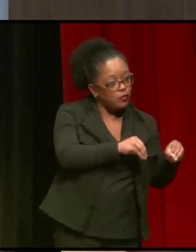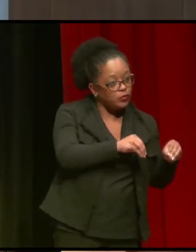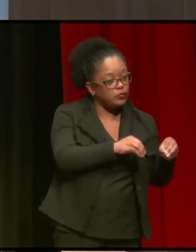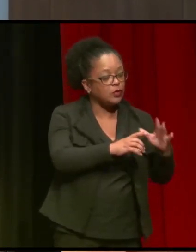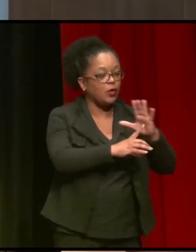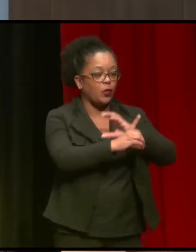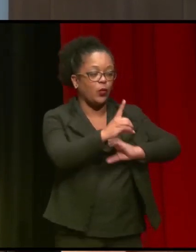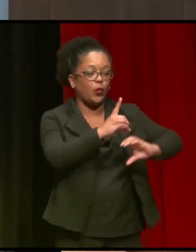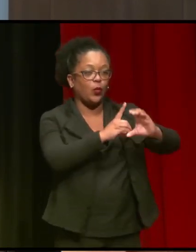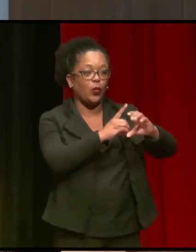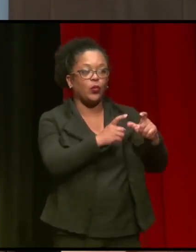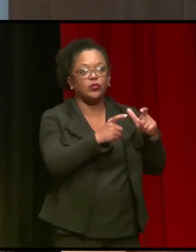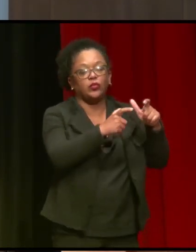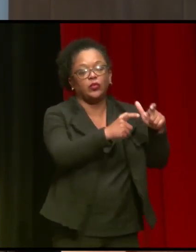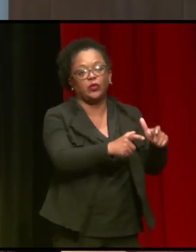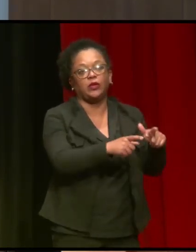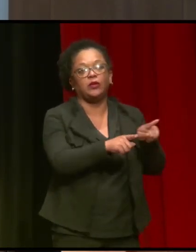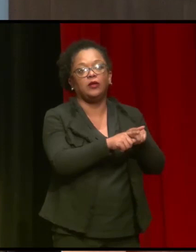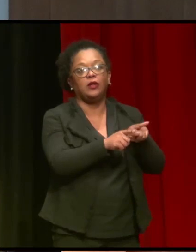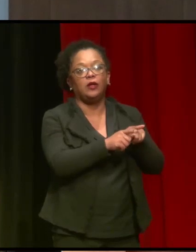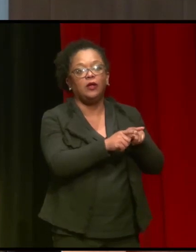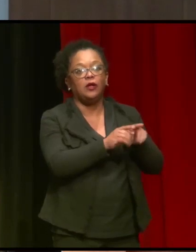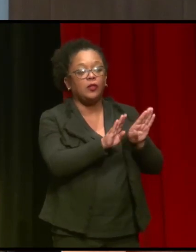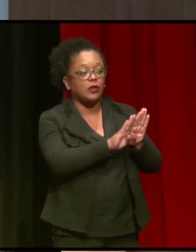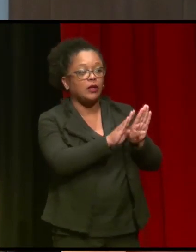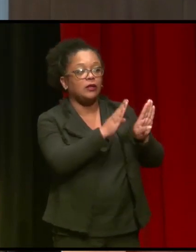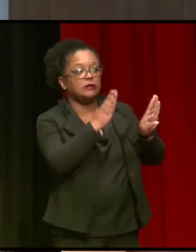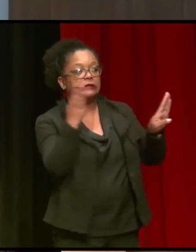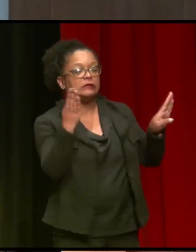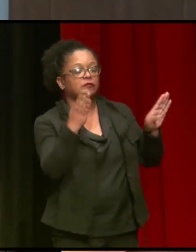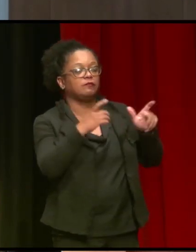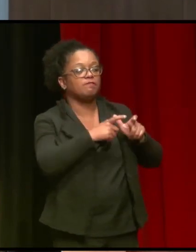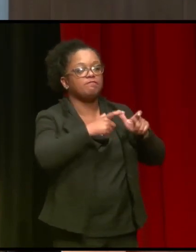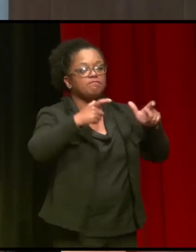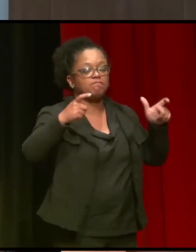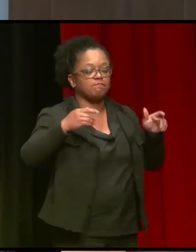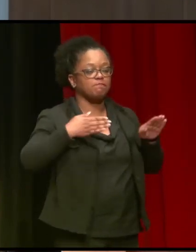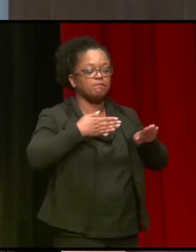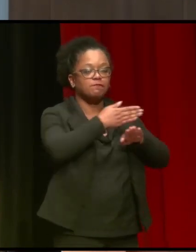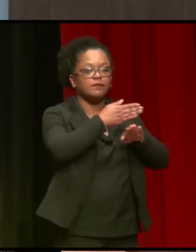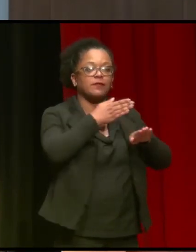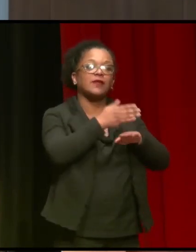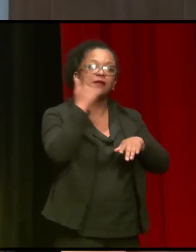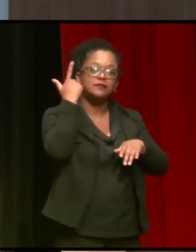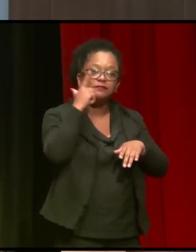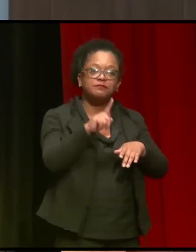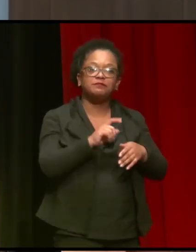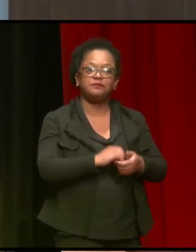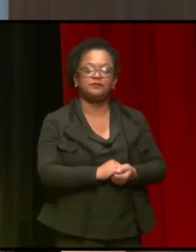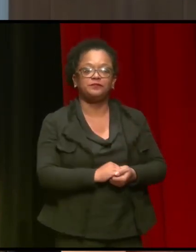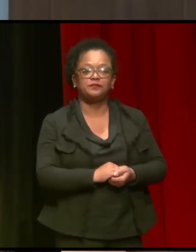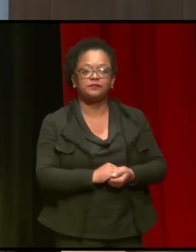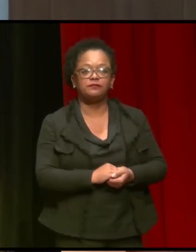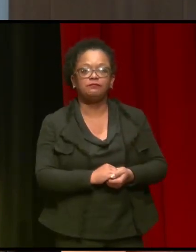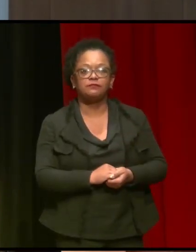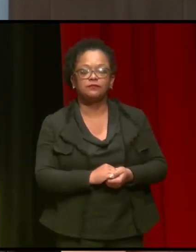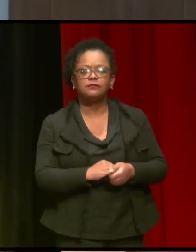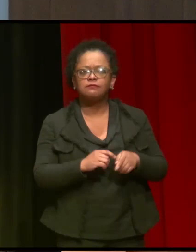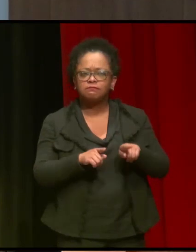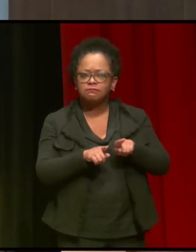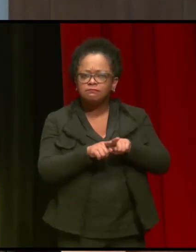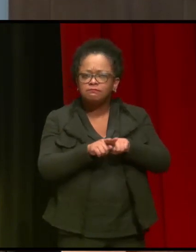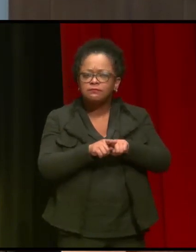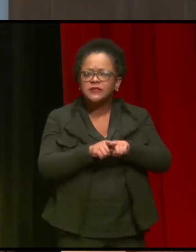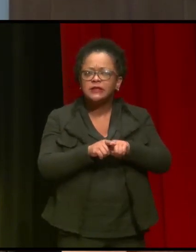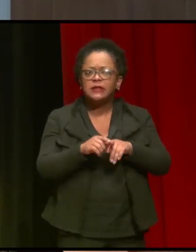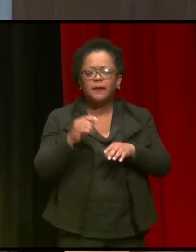acesso, tem uns portão grande, você está entendendo? Então aí você tem que educar a congregação, dizer assim, gente, a gente gosta de vir no nosso, na nossa igreja, no nosso